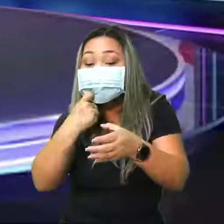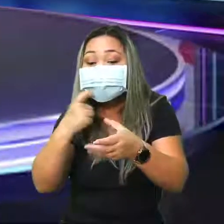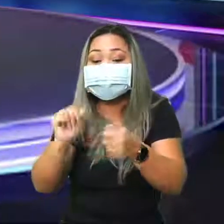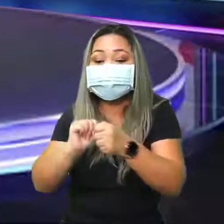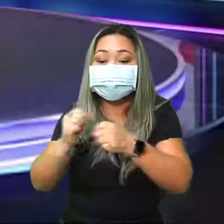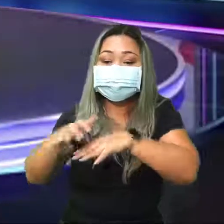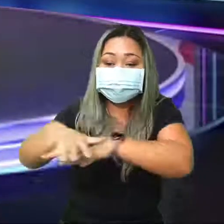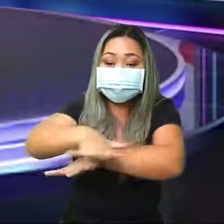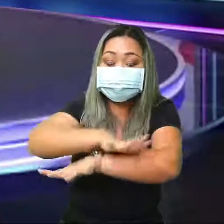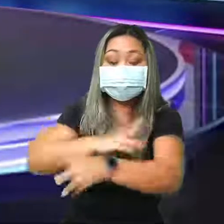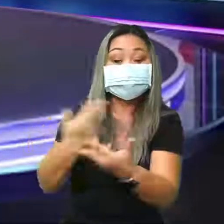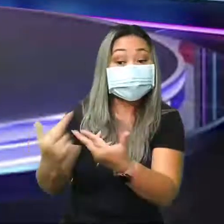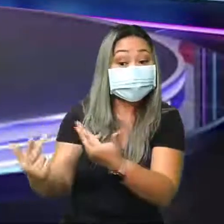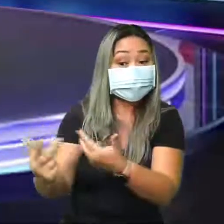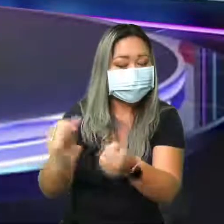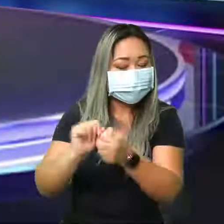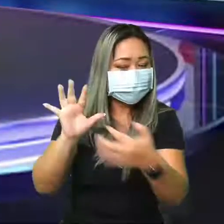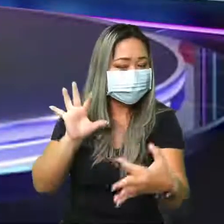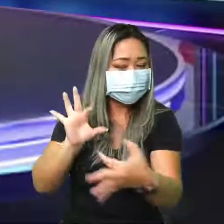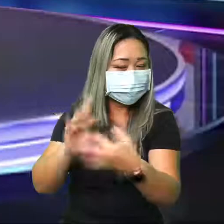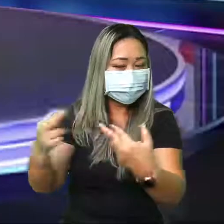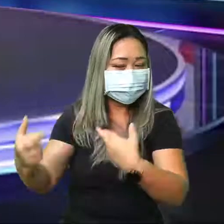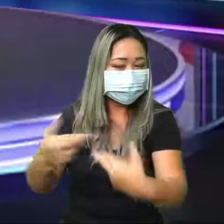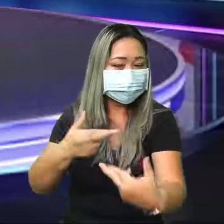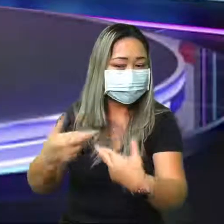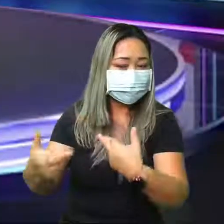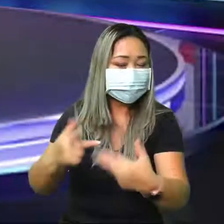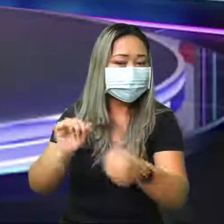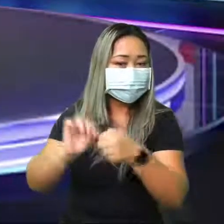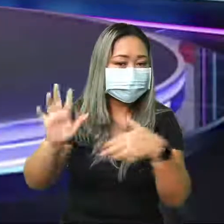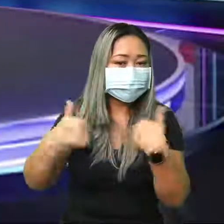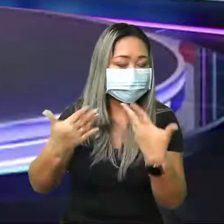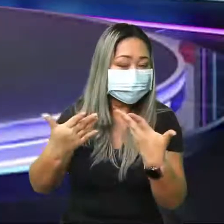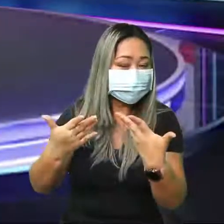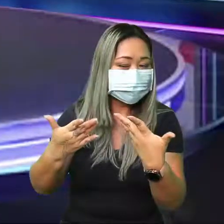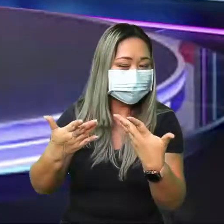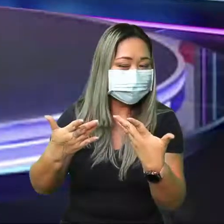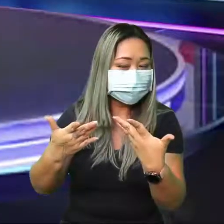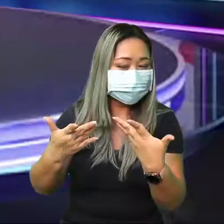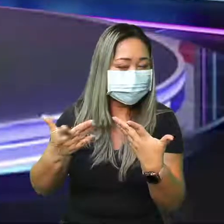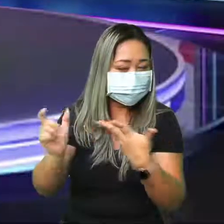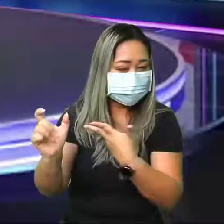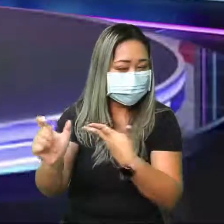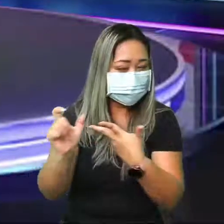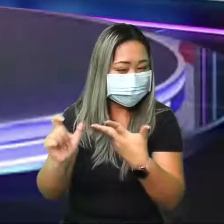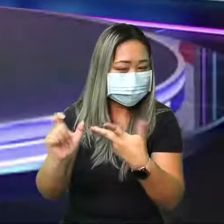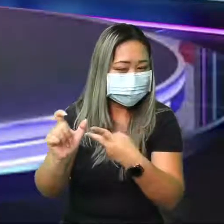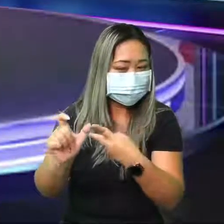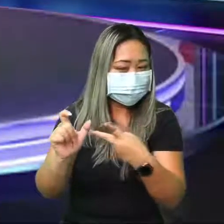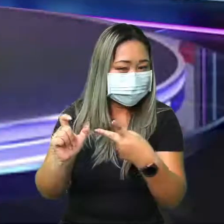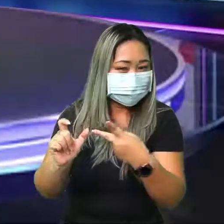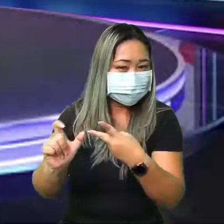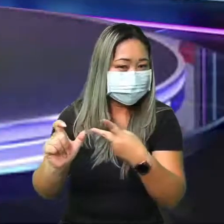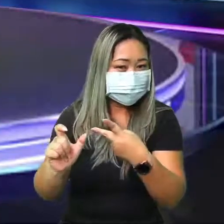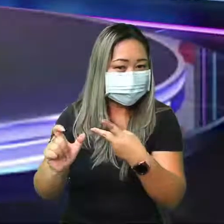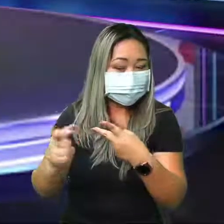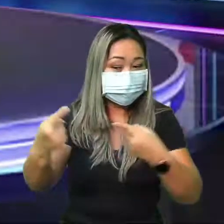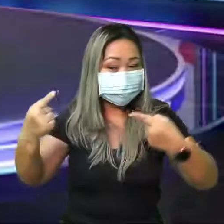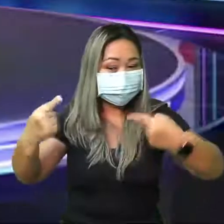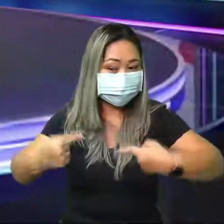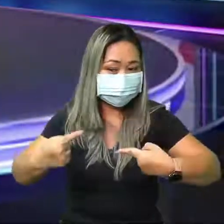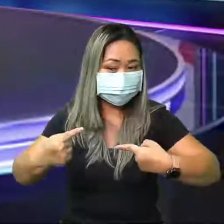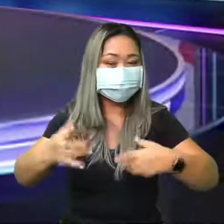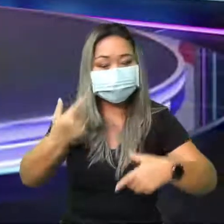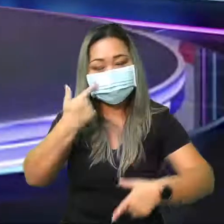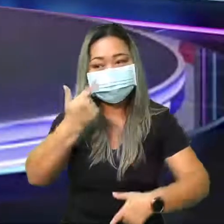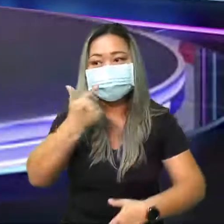ecológico semelhante. Então, está mais relacionado à questão da palavra que a gente falou lá inicialmente,